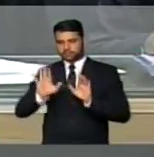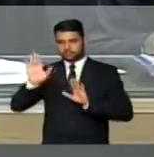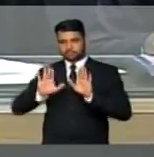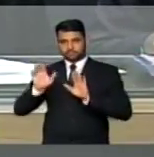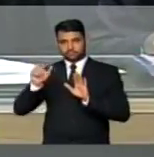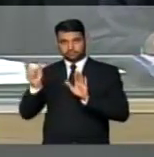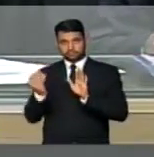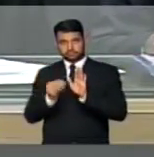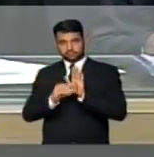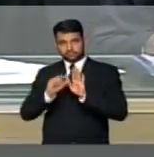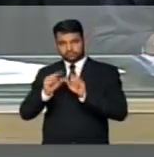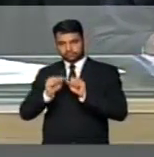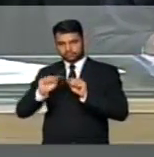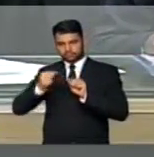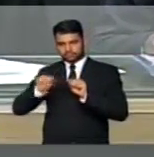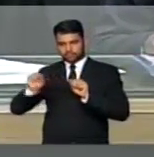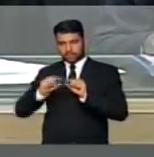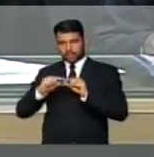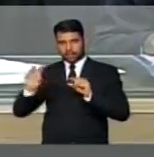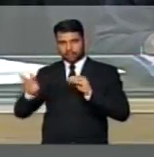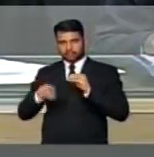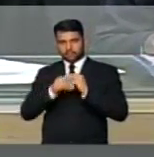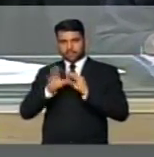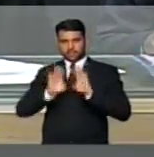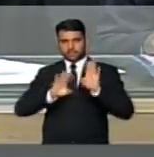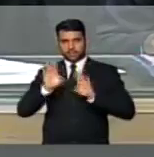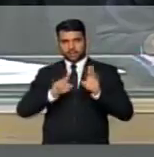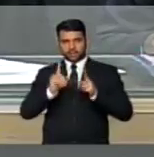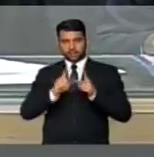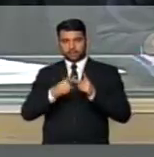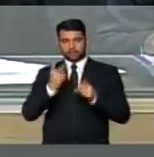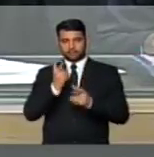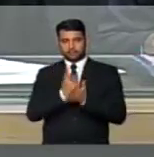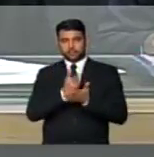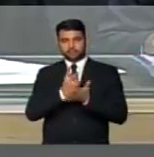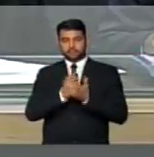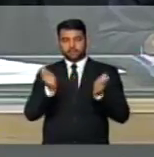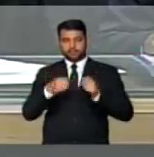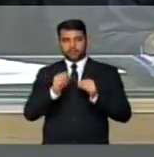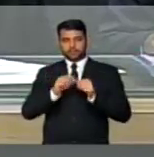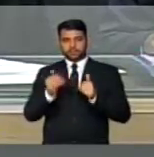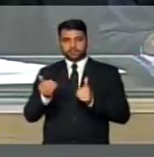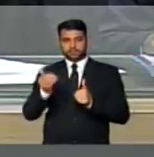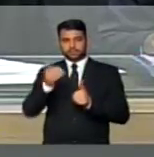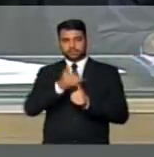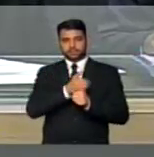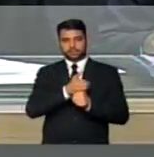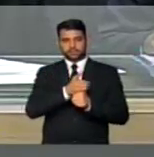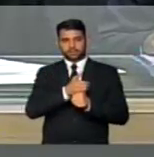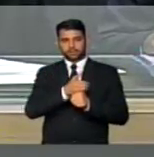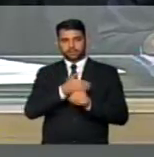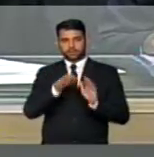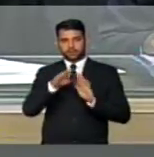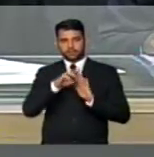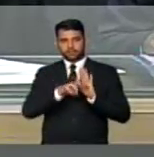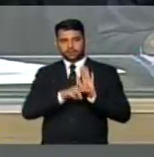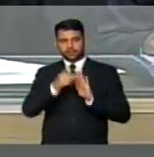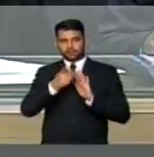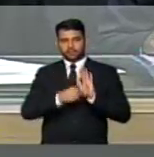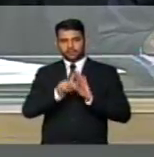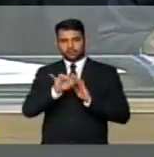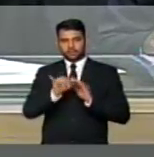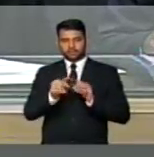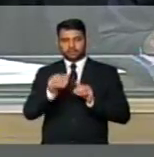destacada, ele tem o mesmo efeito que uma emenda destacada. Ou seja, ele pode sim substituir a matéria do PLV que